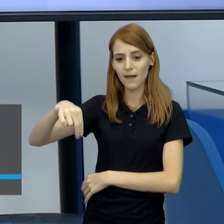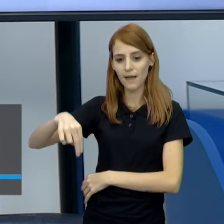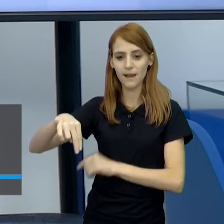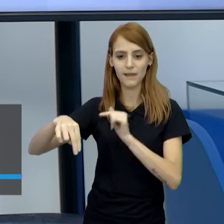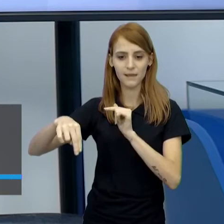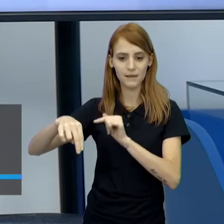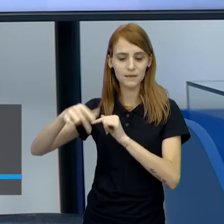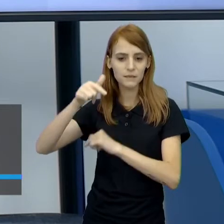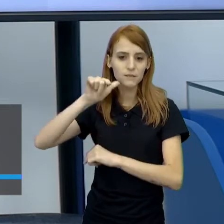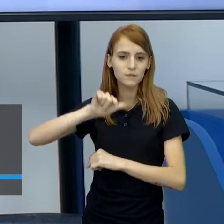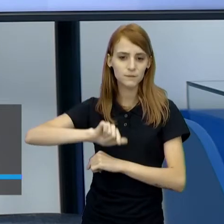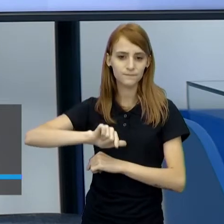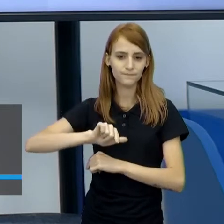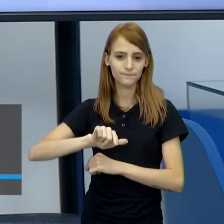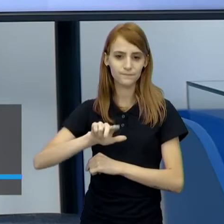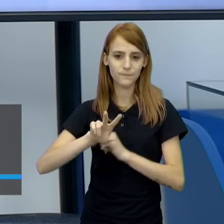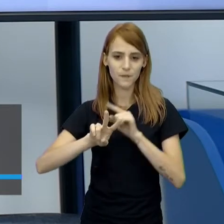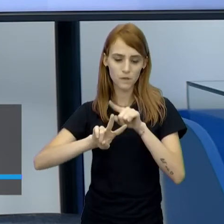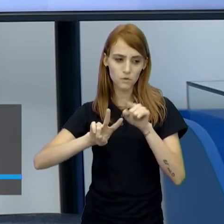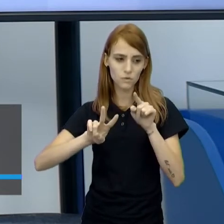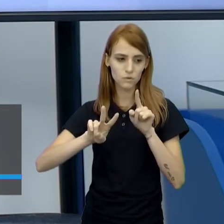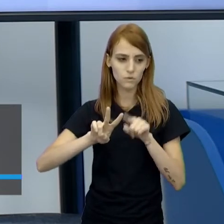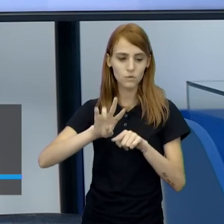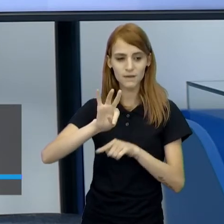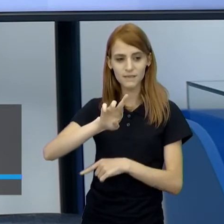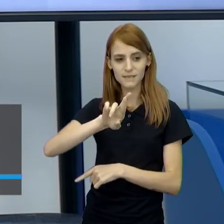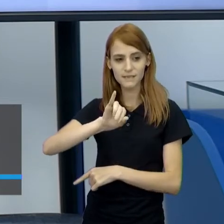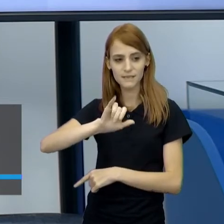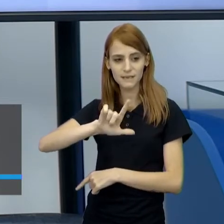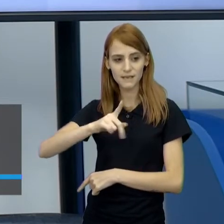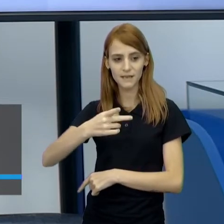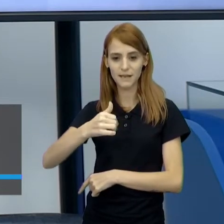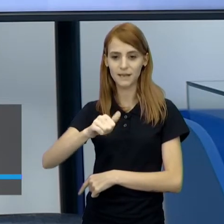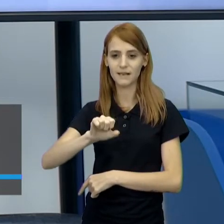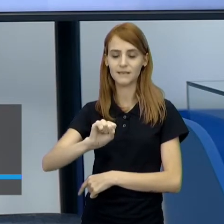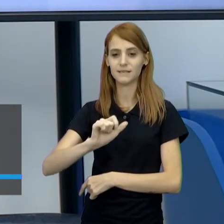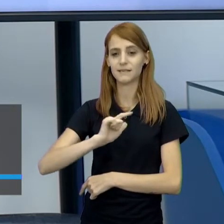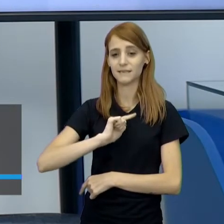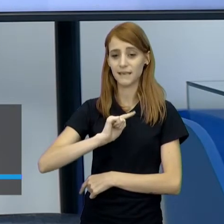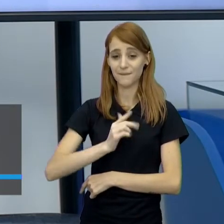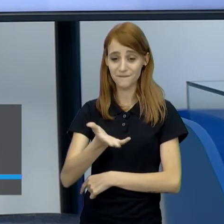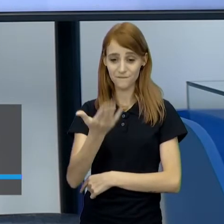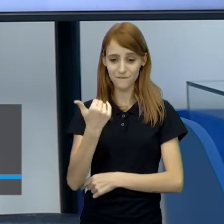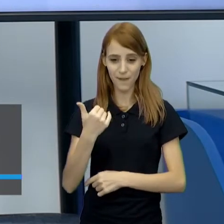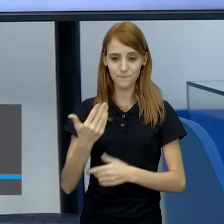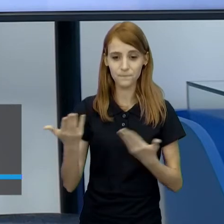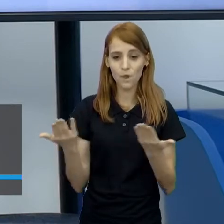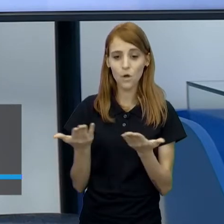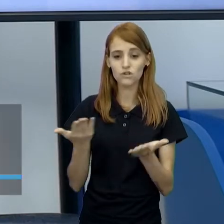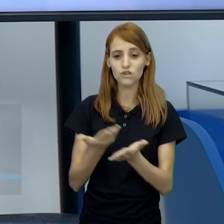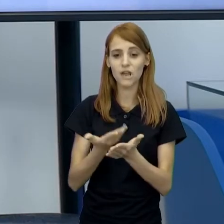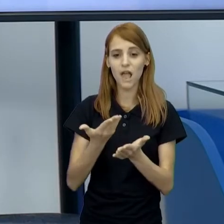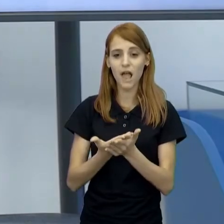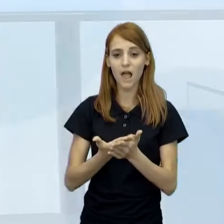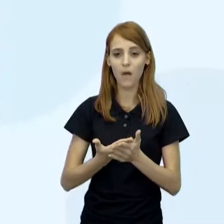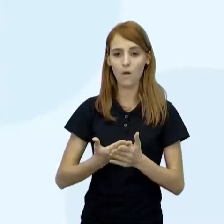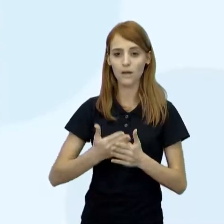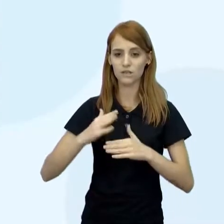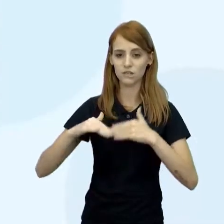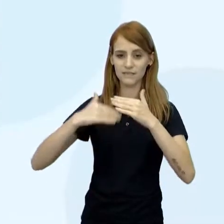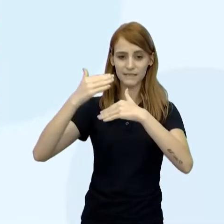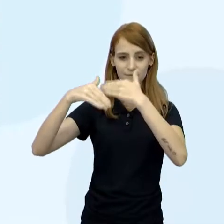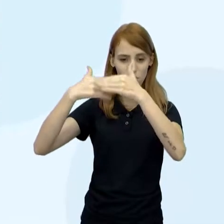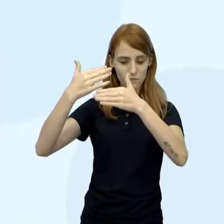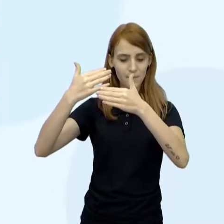conseguiram aí terminar 2 trilhas aí, fizeram 2 caminhos com a gente. Então vamos lá, para a aula de hoje, então é o desenvolvimento